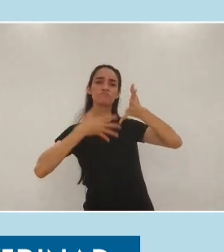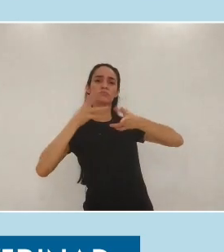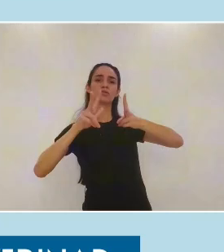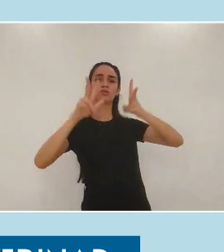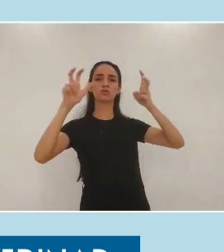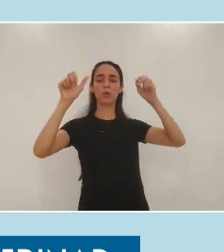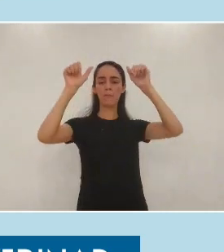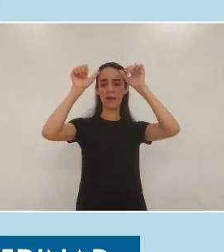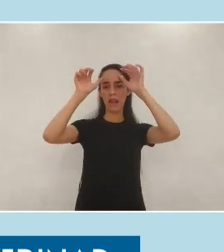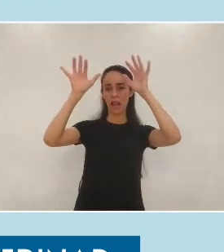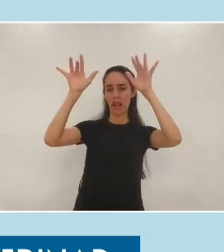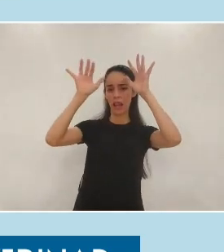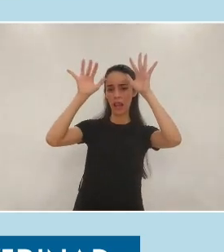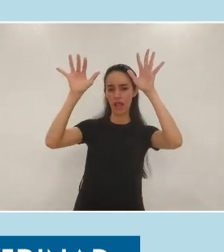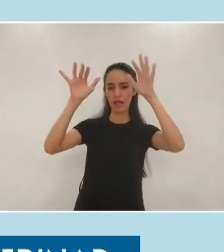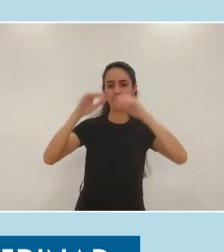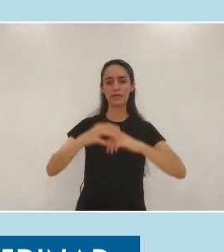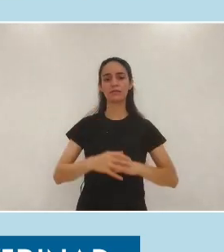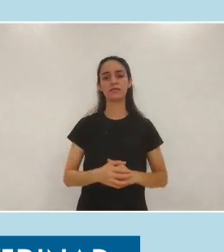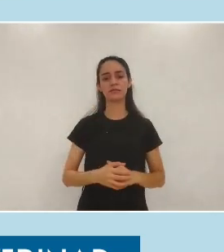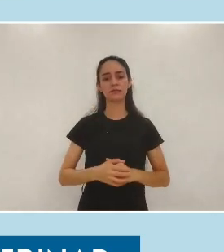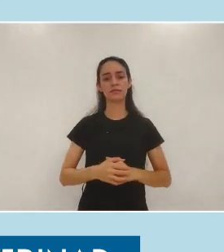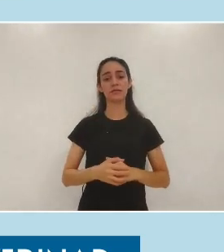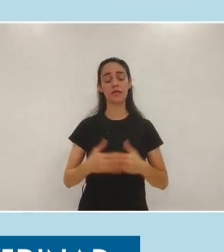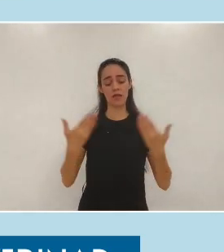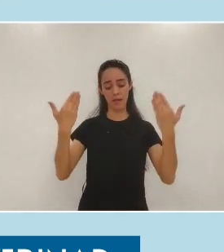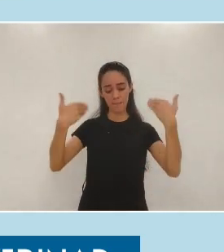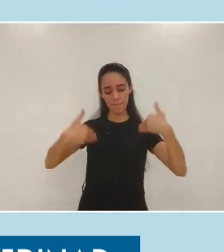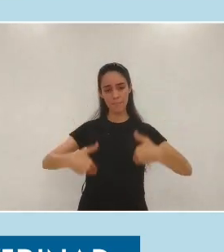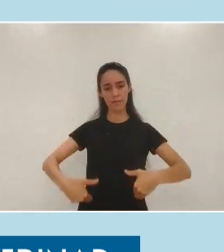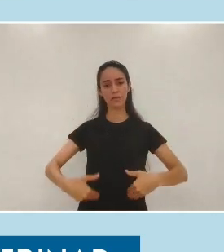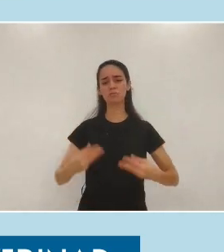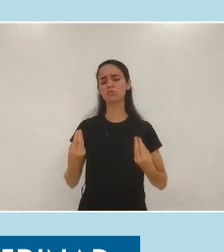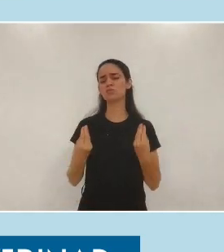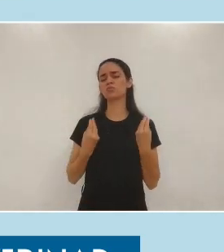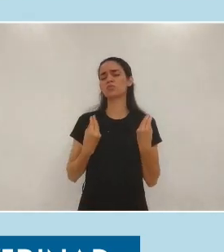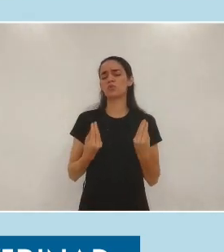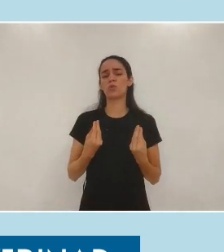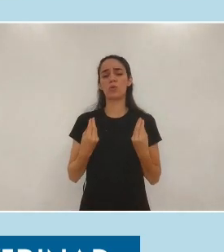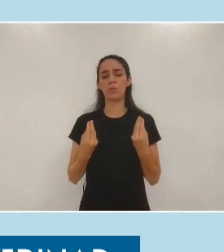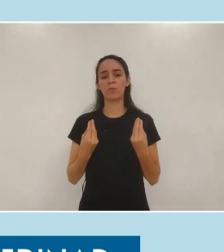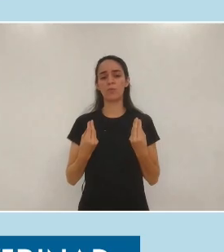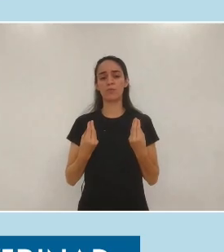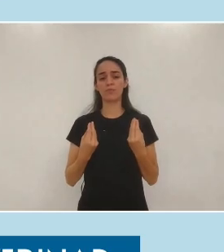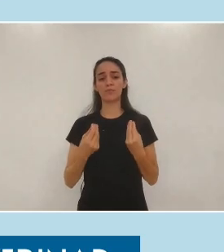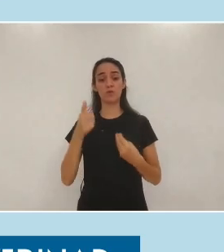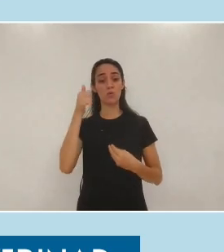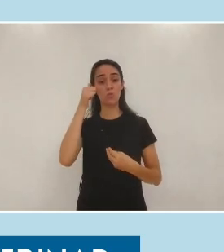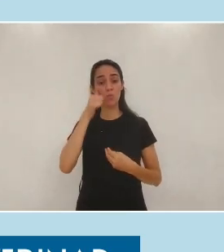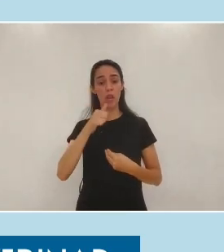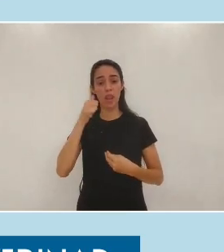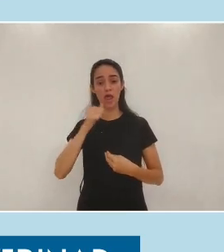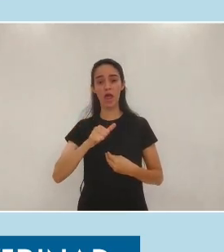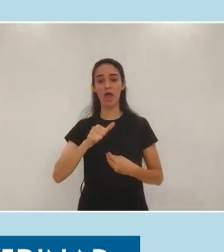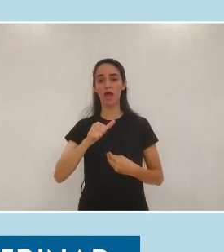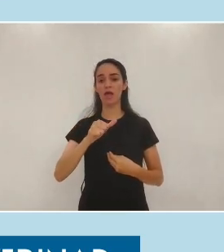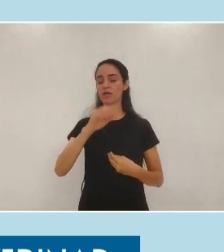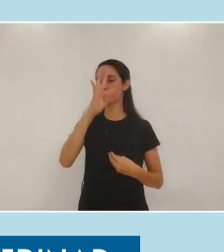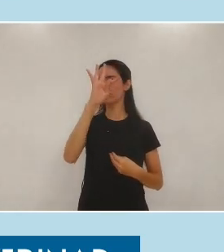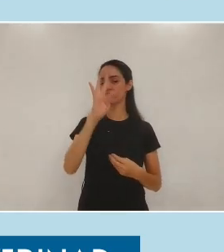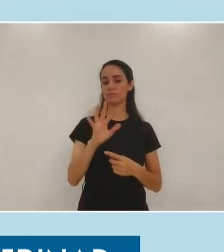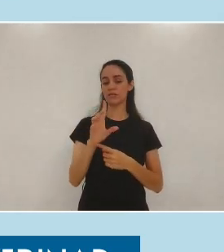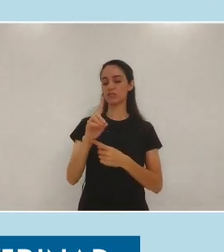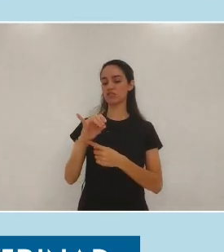Ehlers-Danlos, em mim, ela veio representada como uma mulher disléxica, com síndrome